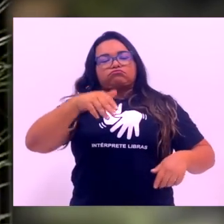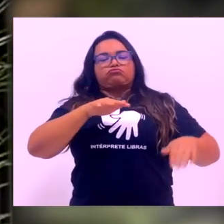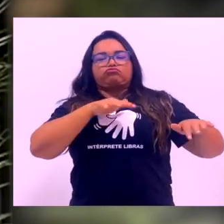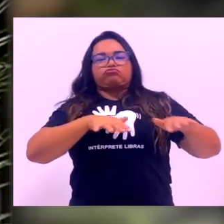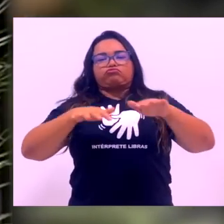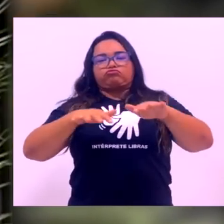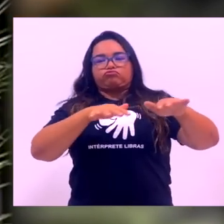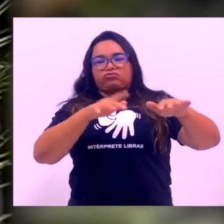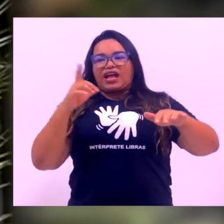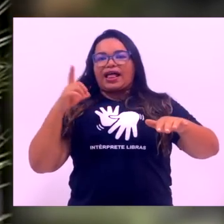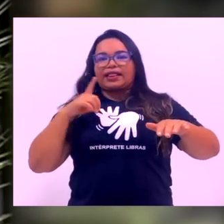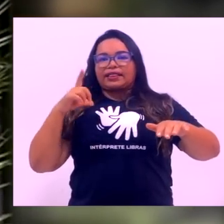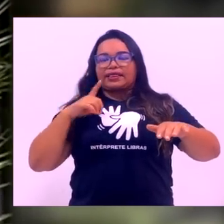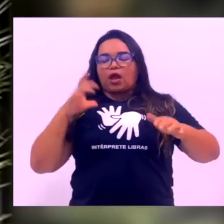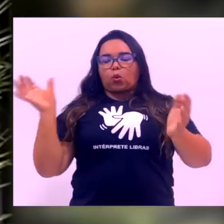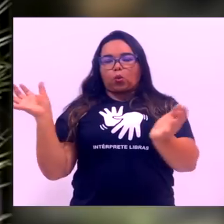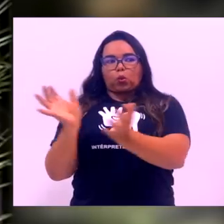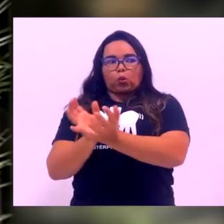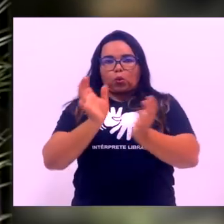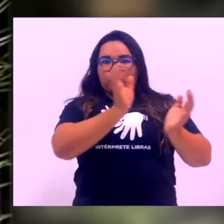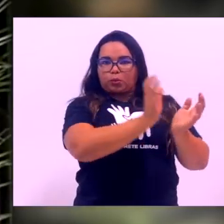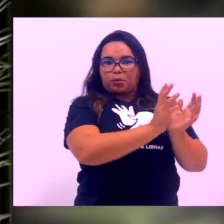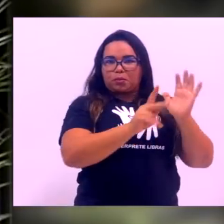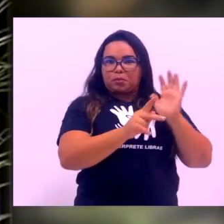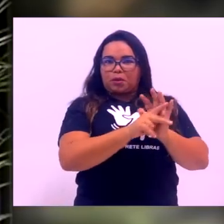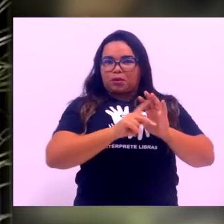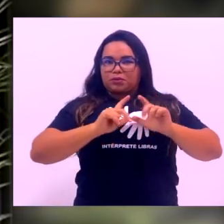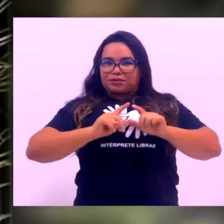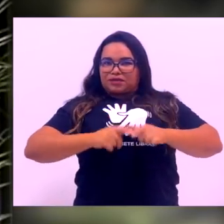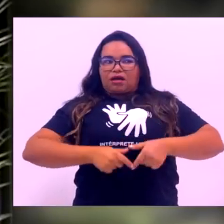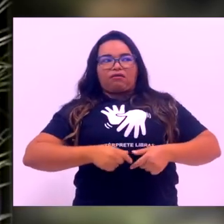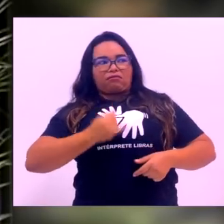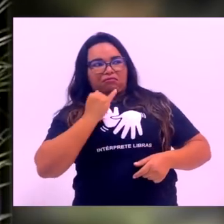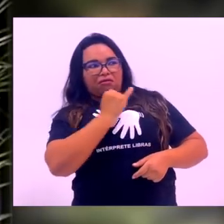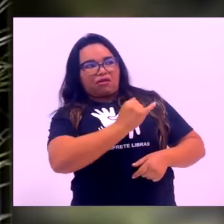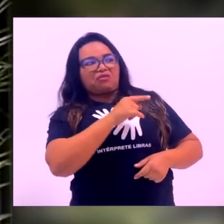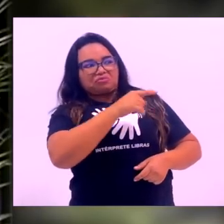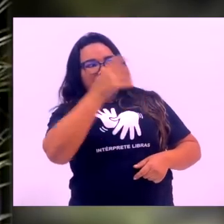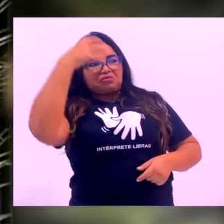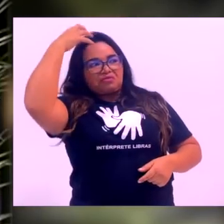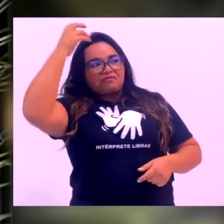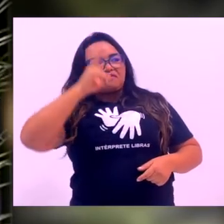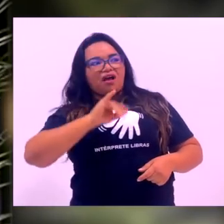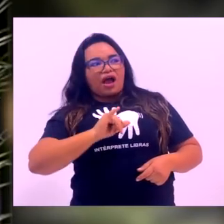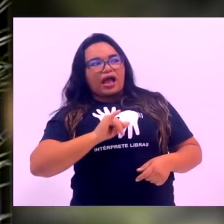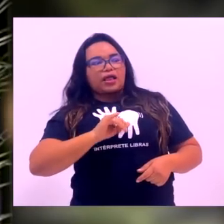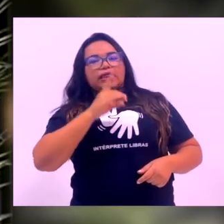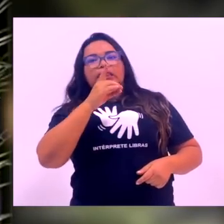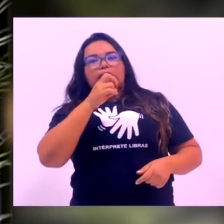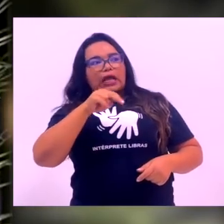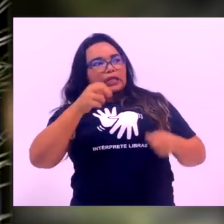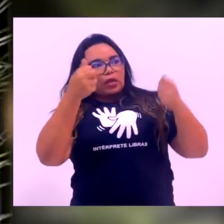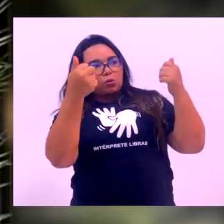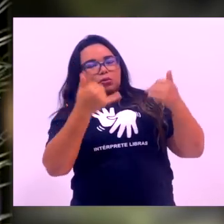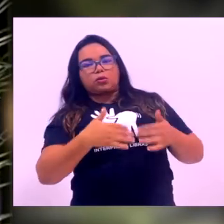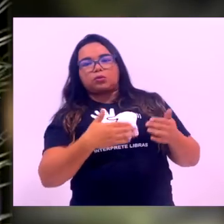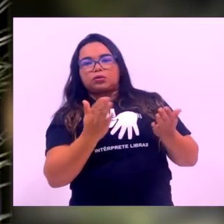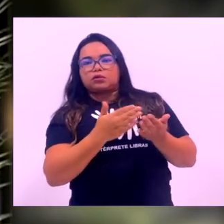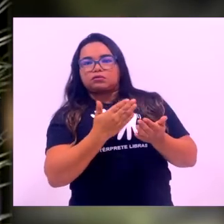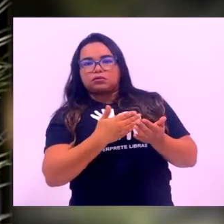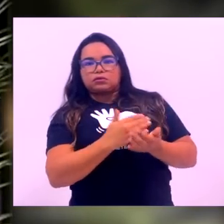marcharam ao seu lado com a Torá e disseram a ele: tu reinarás. Daniel disse: